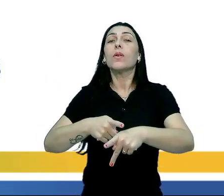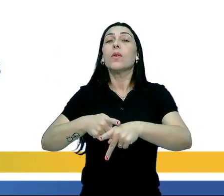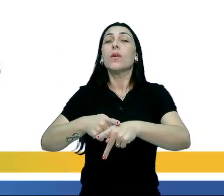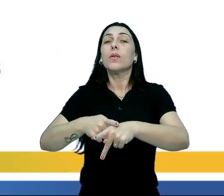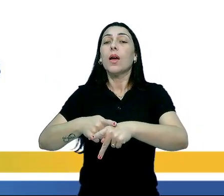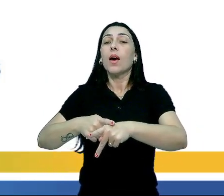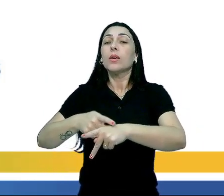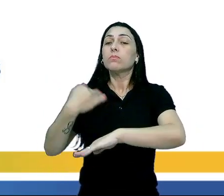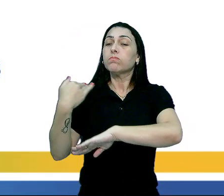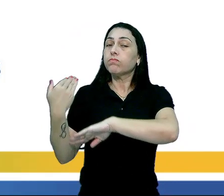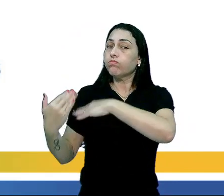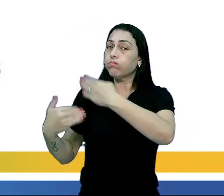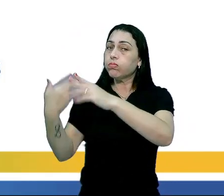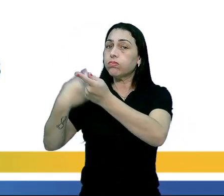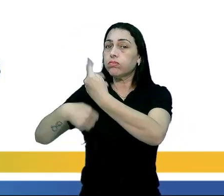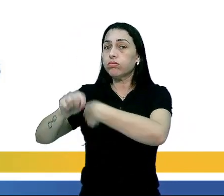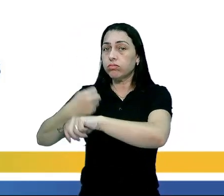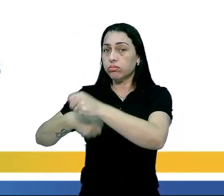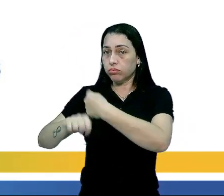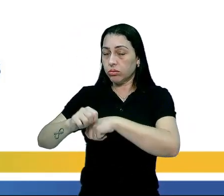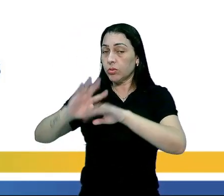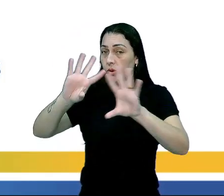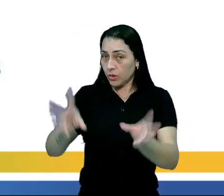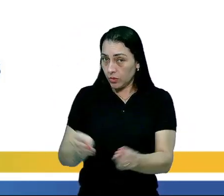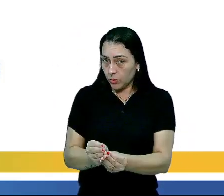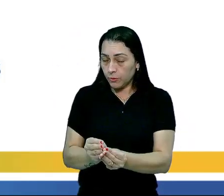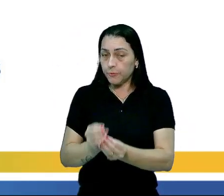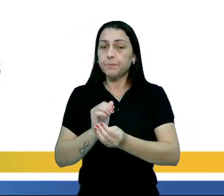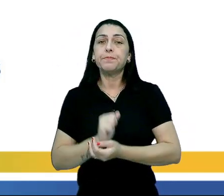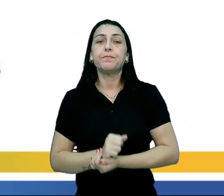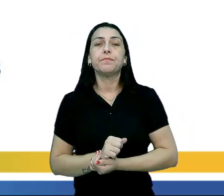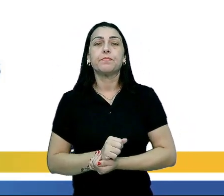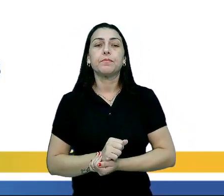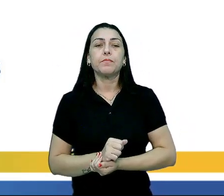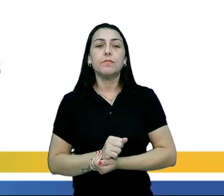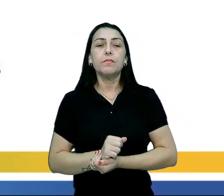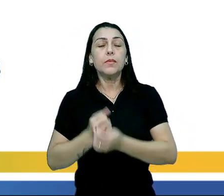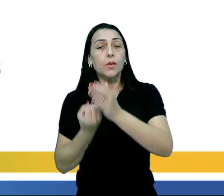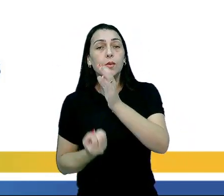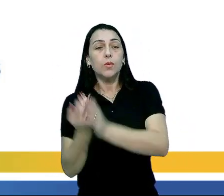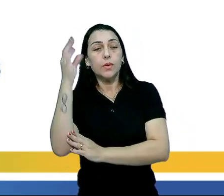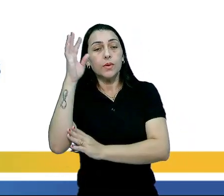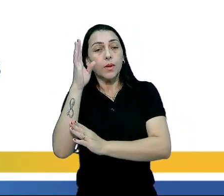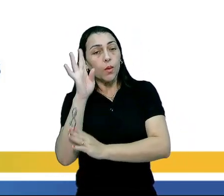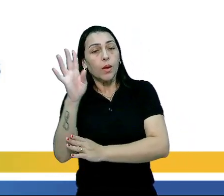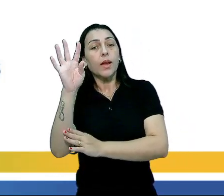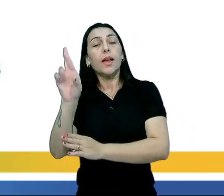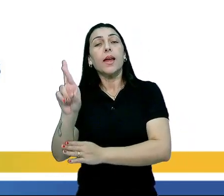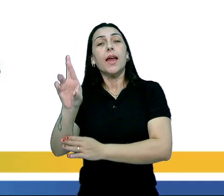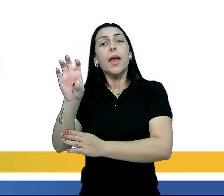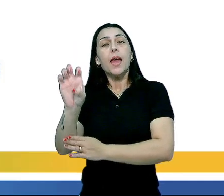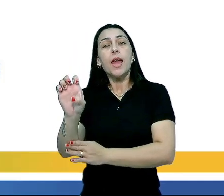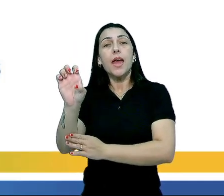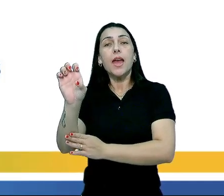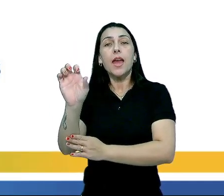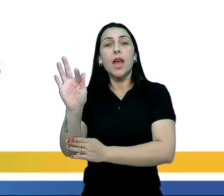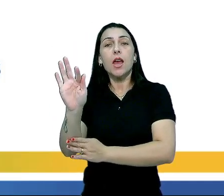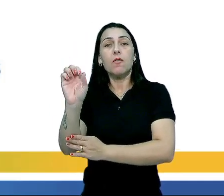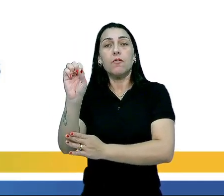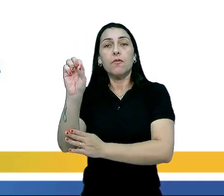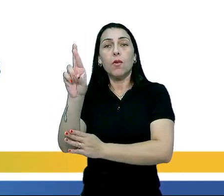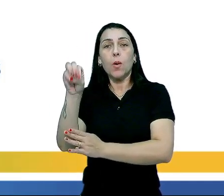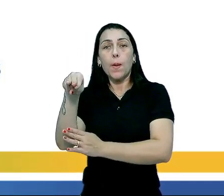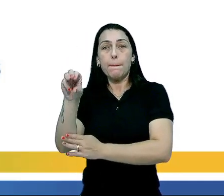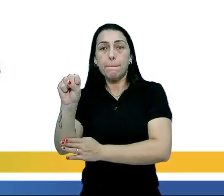versus desenvolvimento econômico. Em resumo, é isso. Surgem também teorias como a teoria